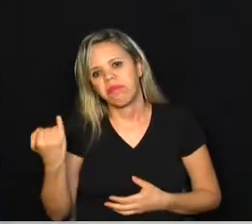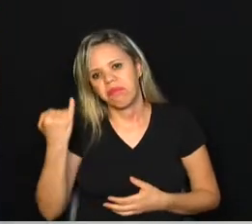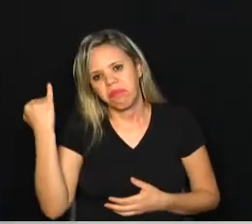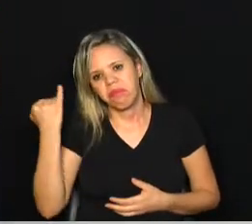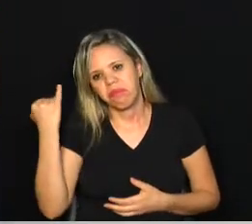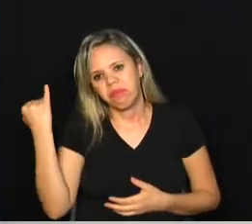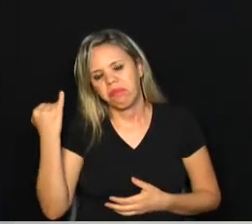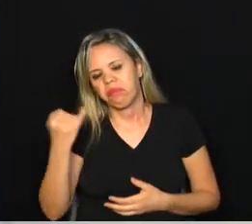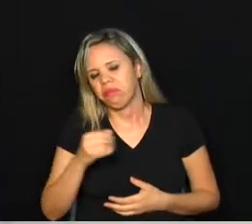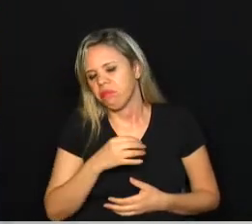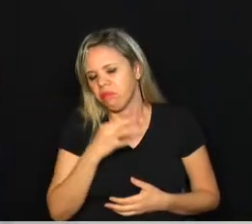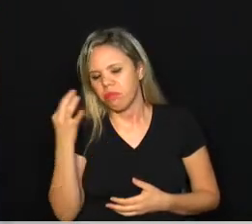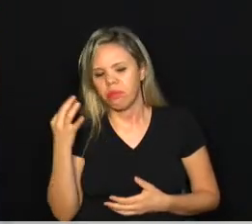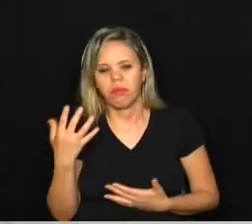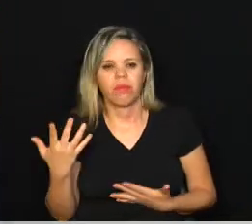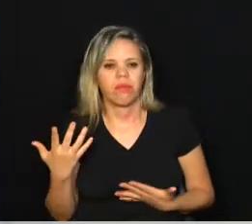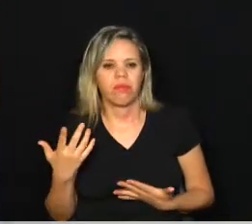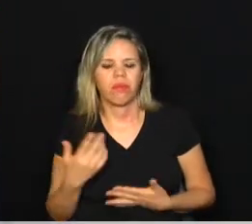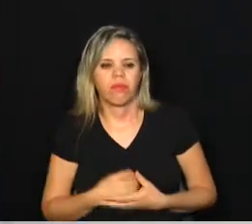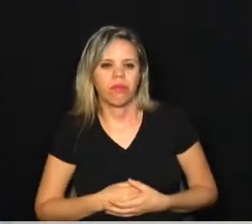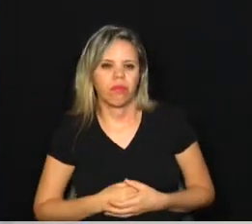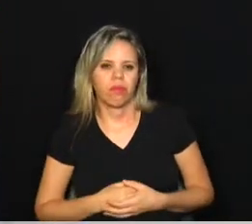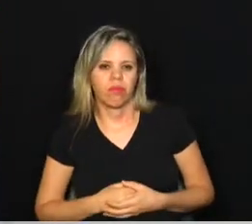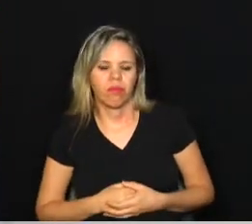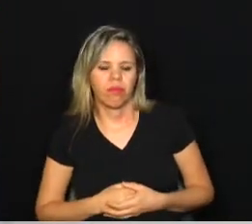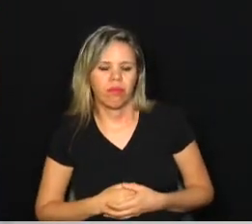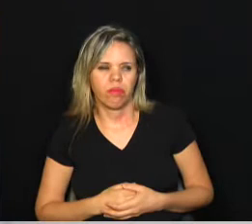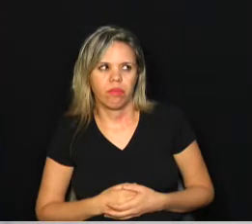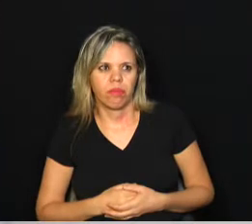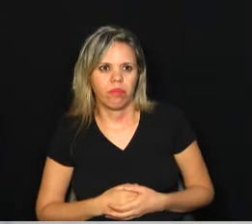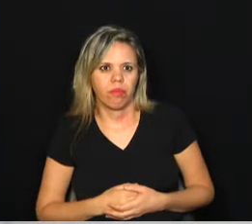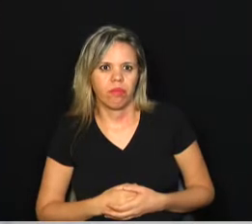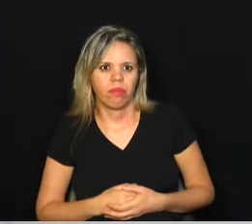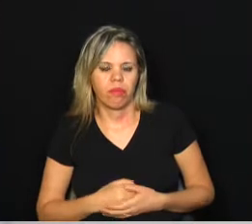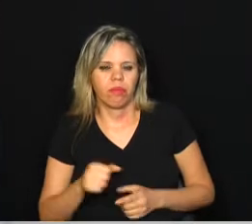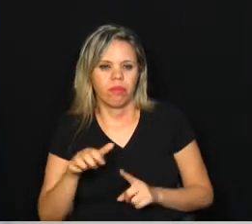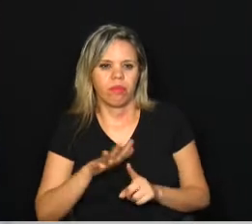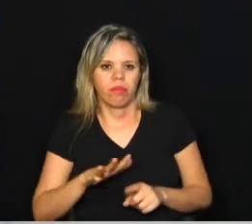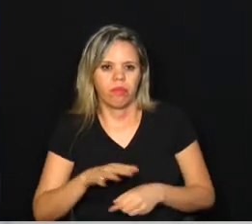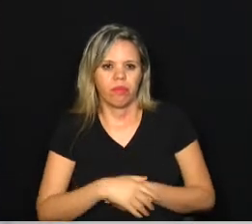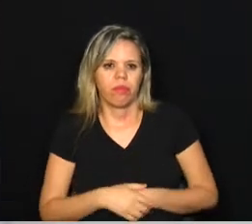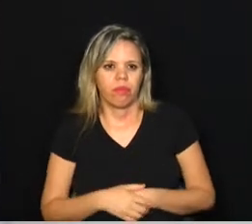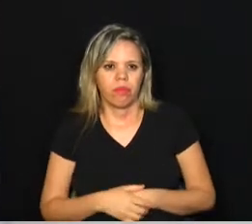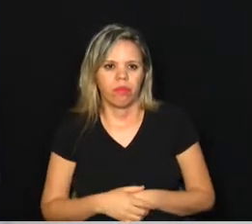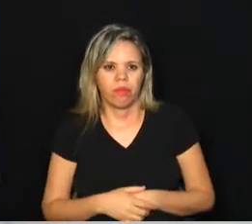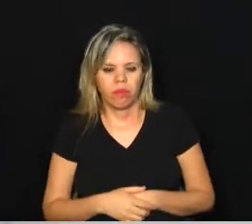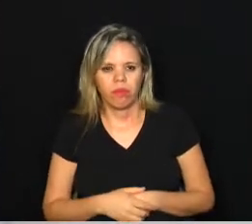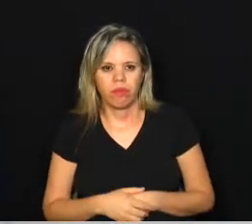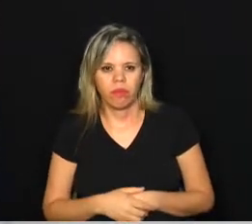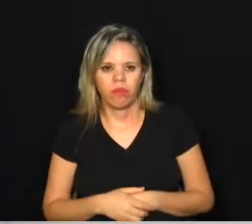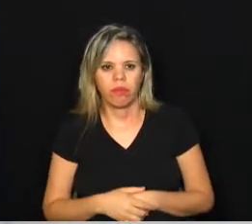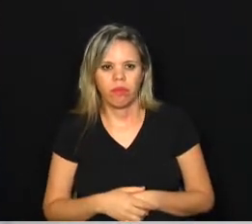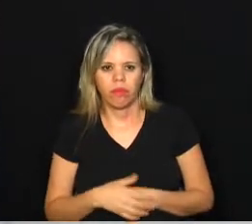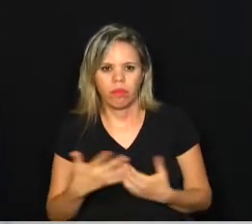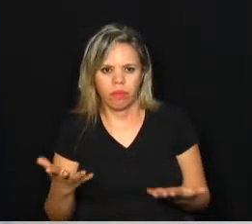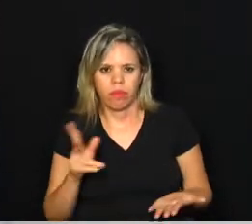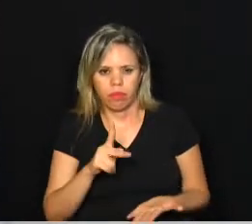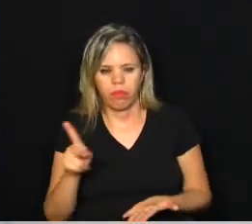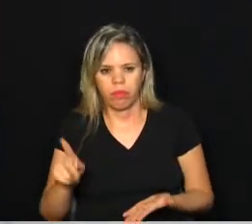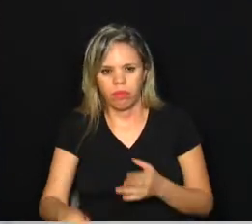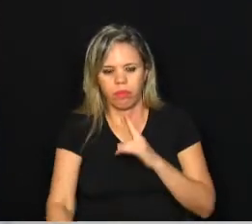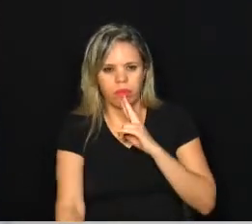extremamente relevante, é uma discussão extremamente importante para a sociedade. Né, professor, acho que você